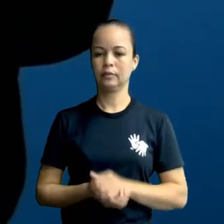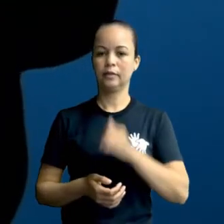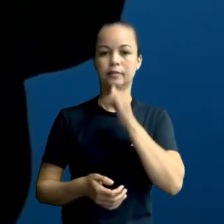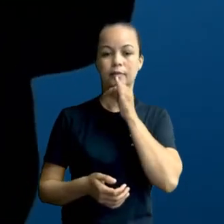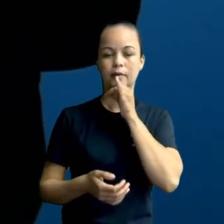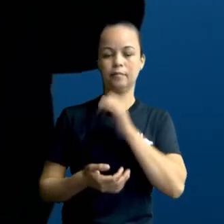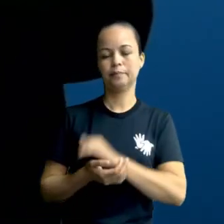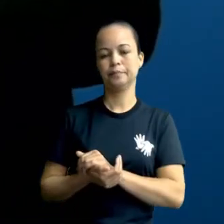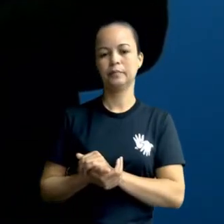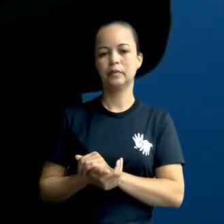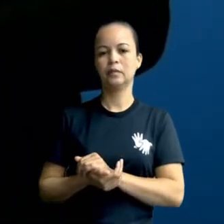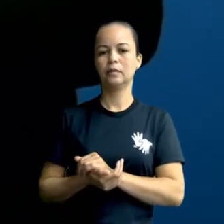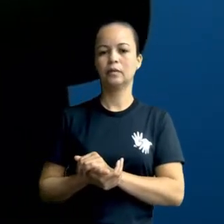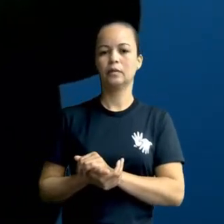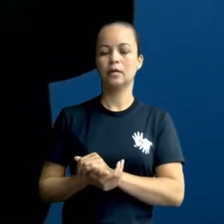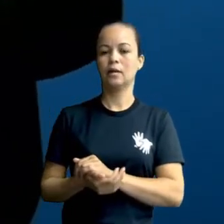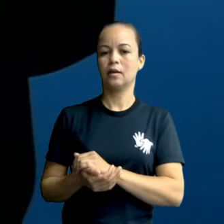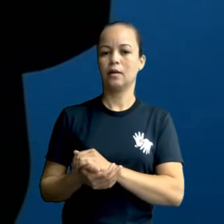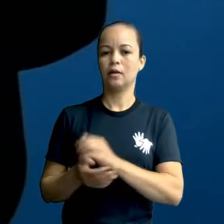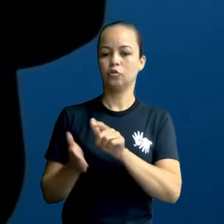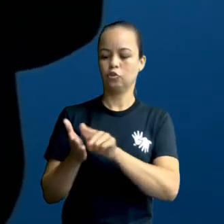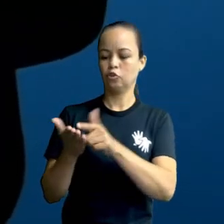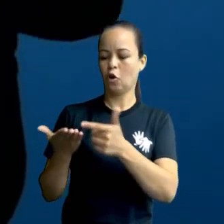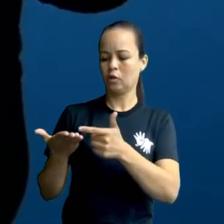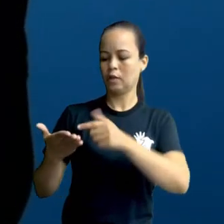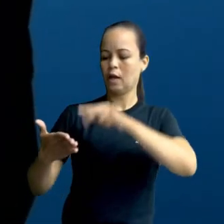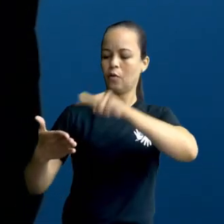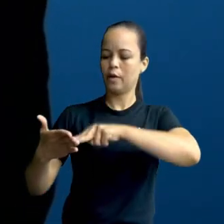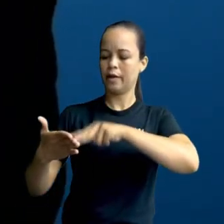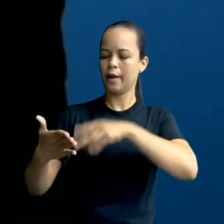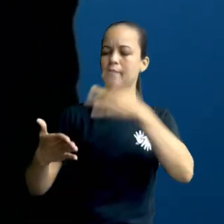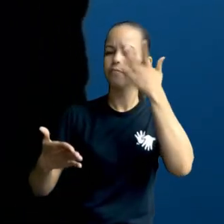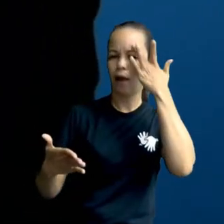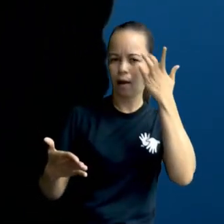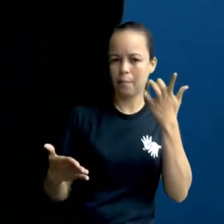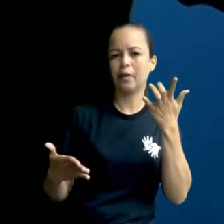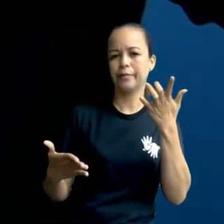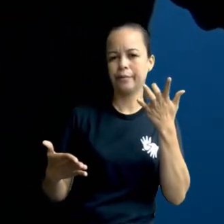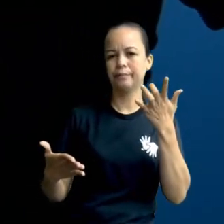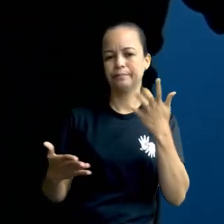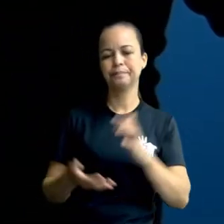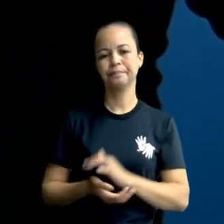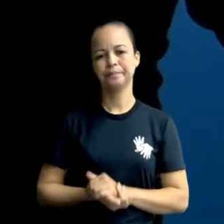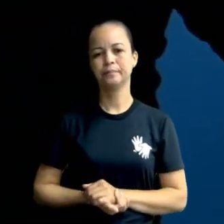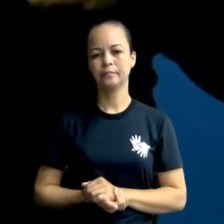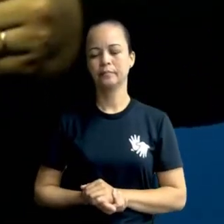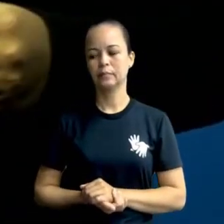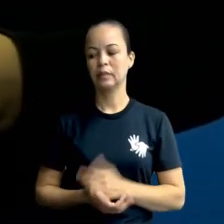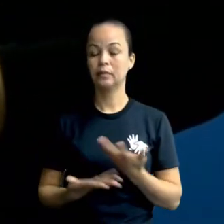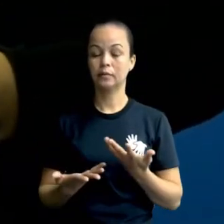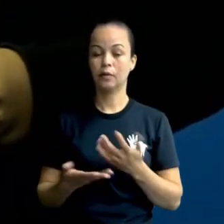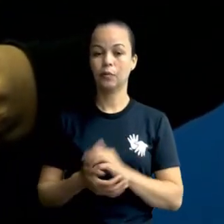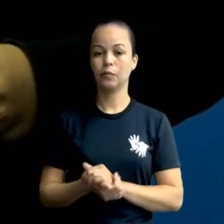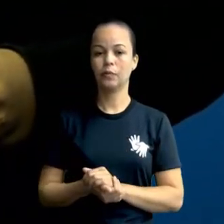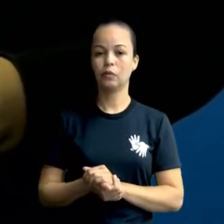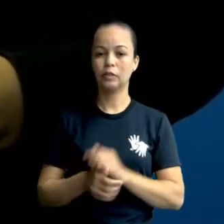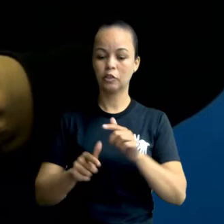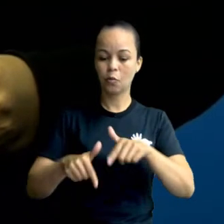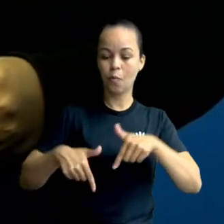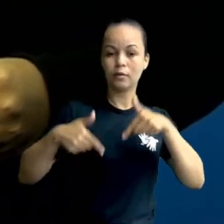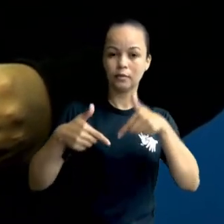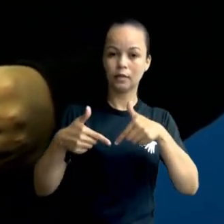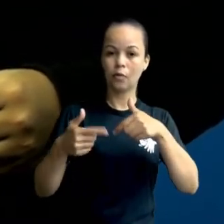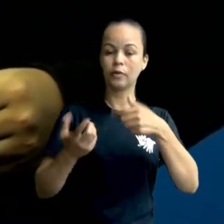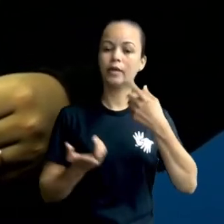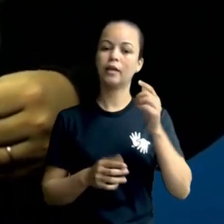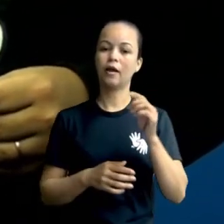Amanhã lerei o jornal na hora do almoço. Amanhã lerei o jornal, tá bom? Ou seja, uma